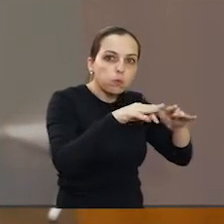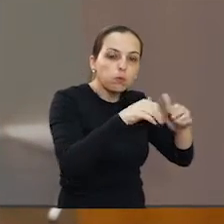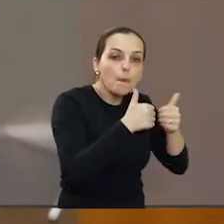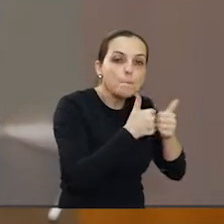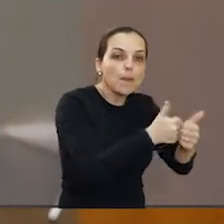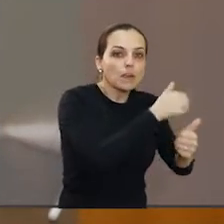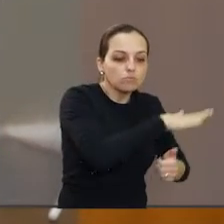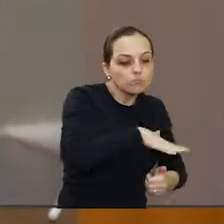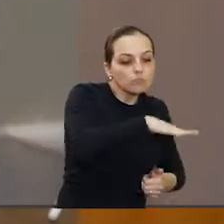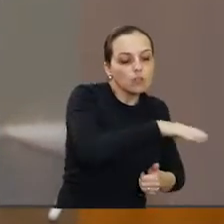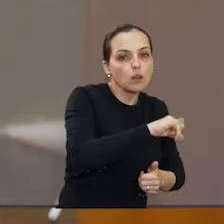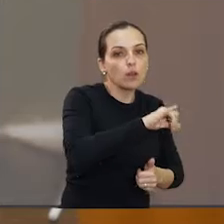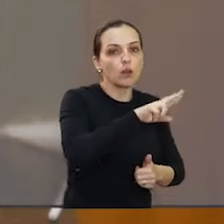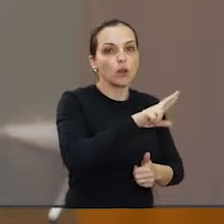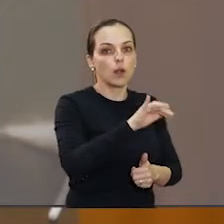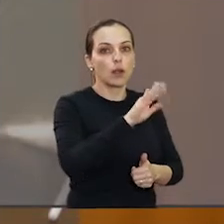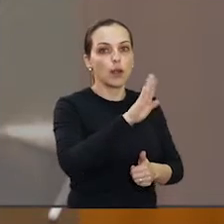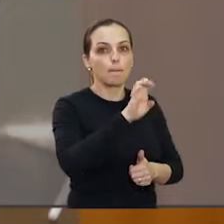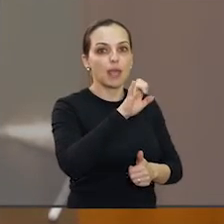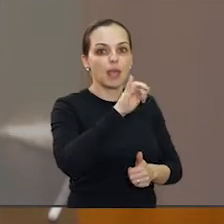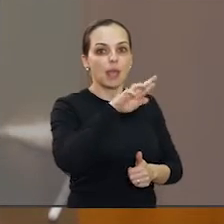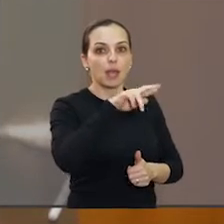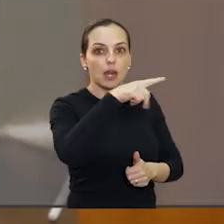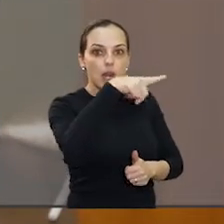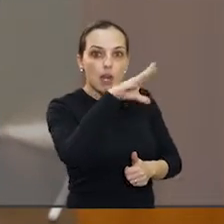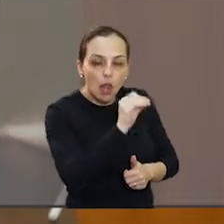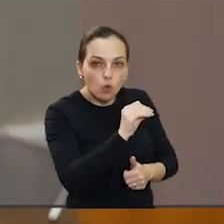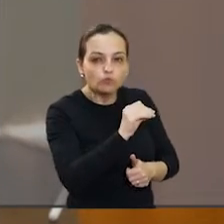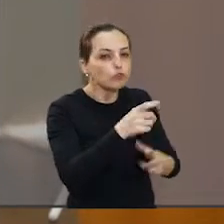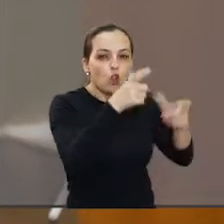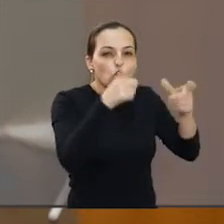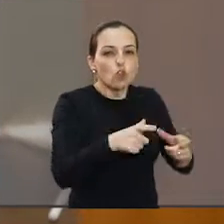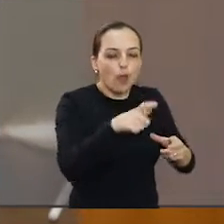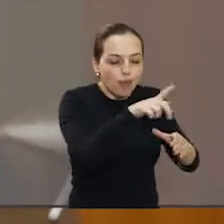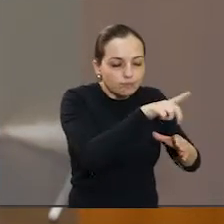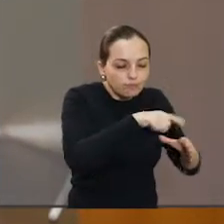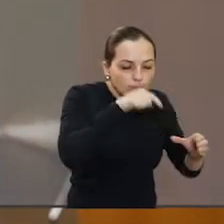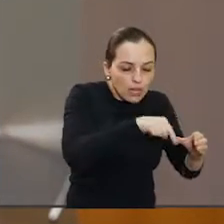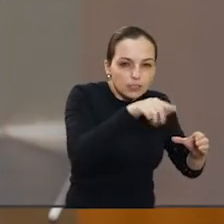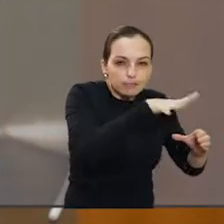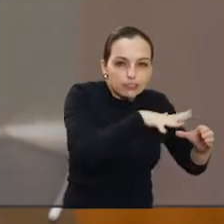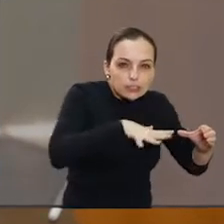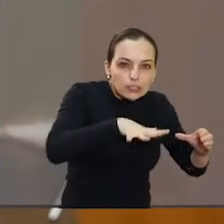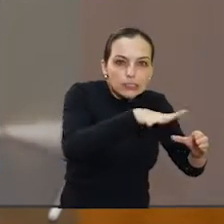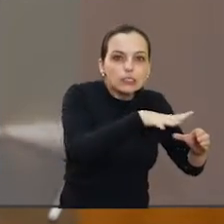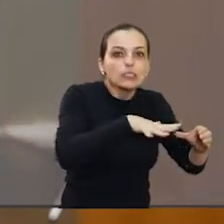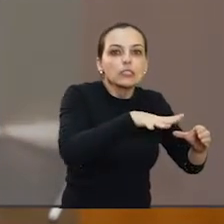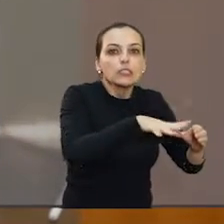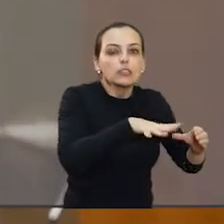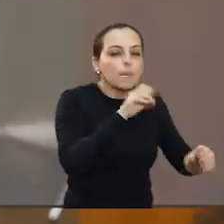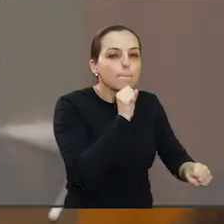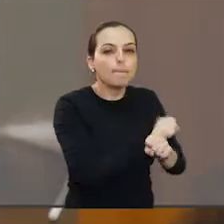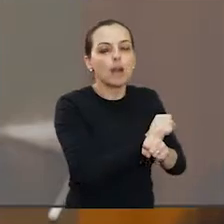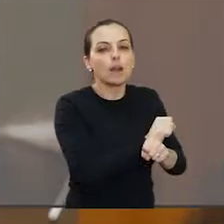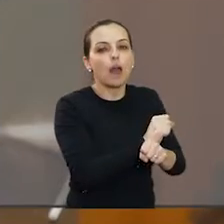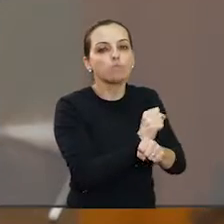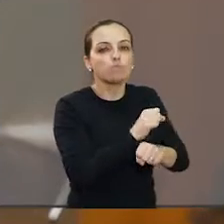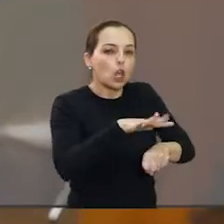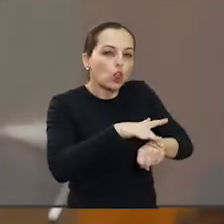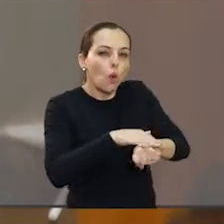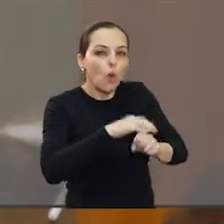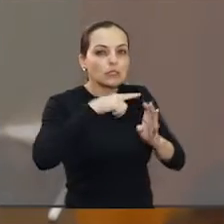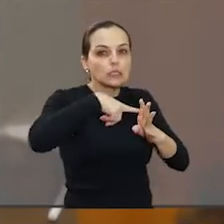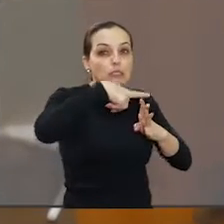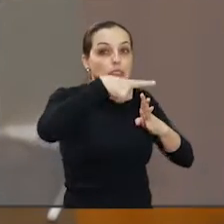né? E tornam-se criadores potenciais para o mosquito Aedes aegypti, que transmite dengue 1, dengue 2, dengue 3, dengue